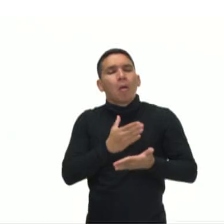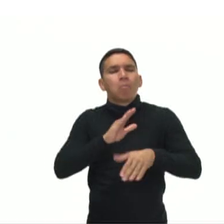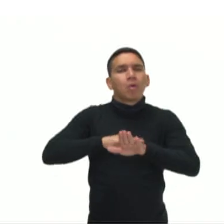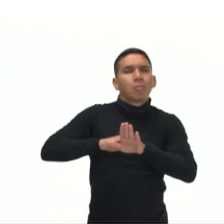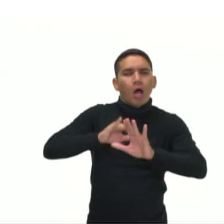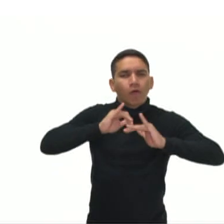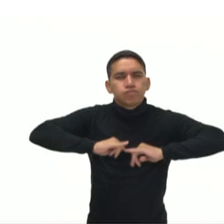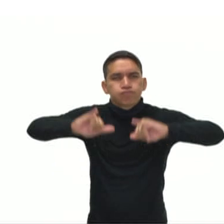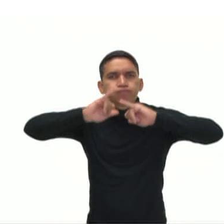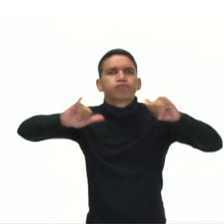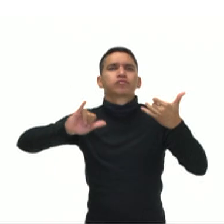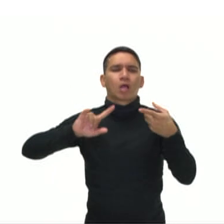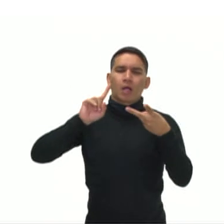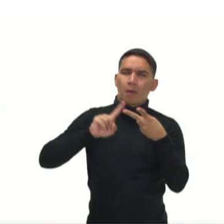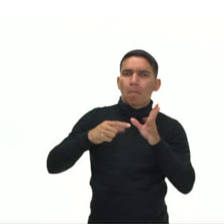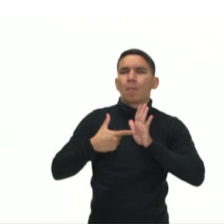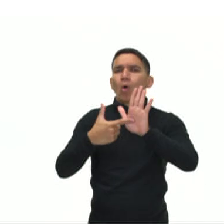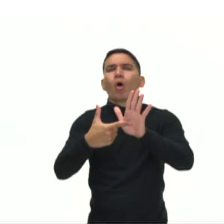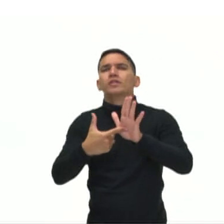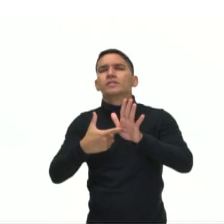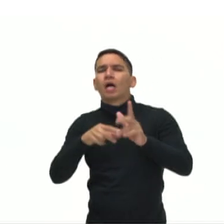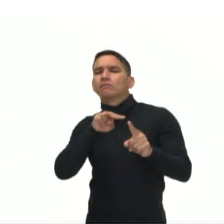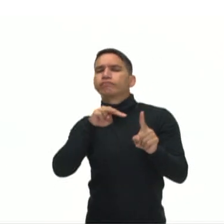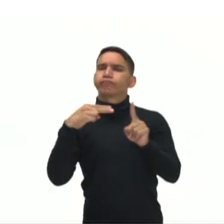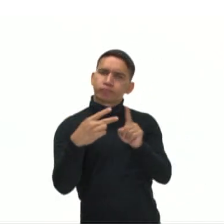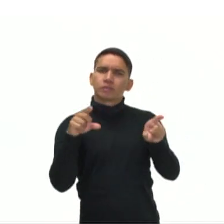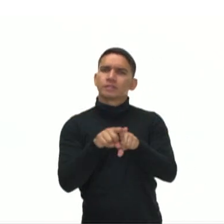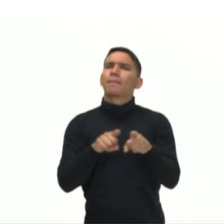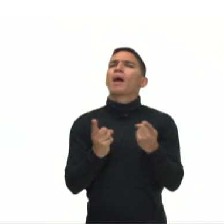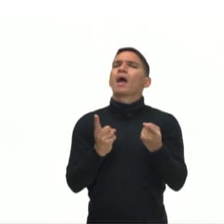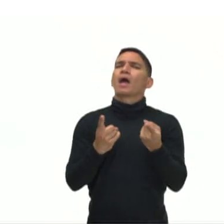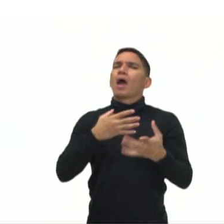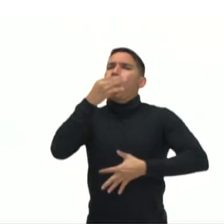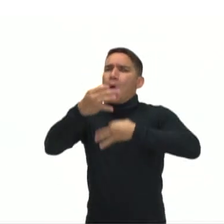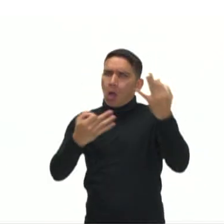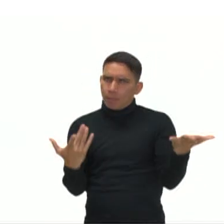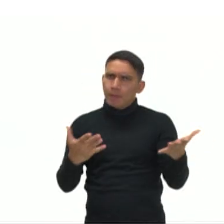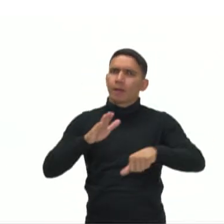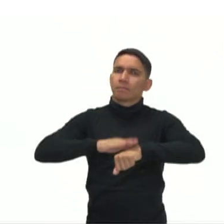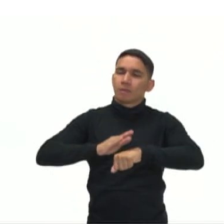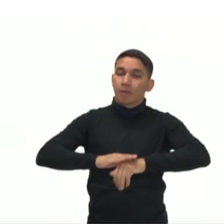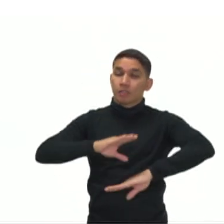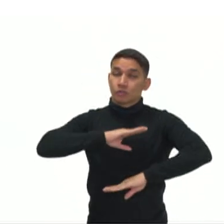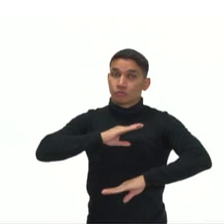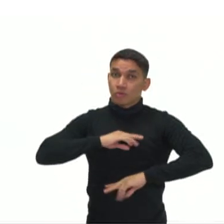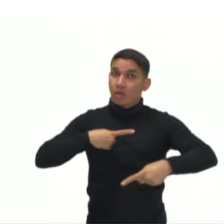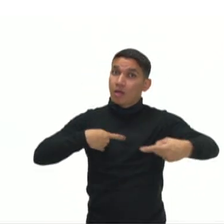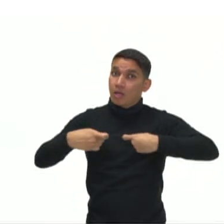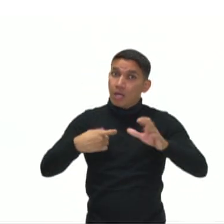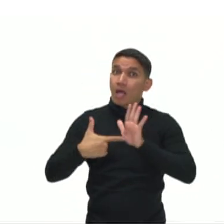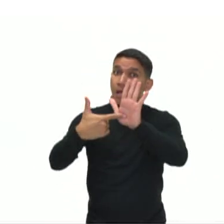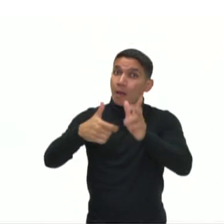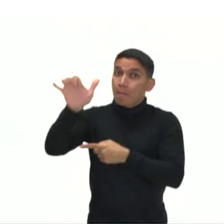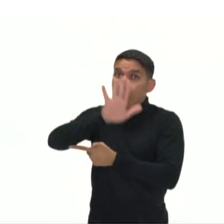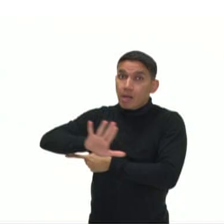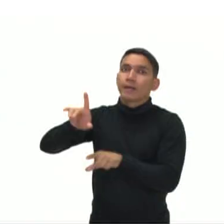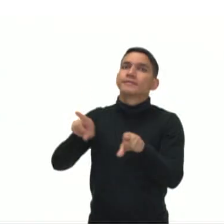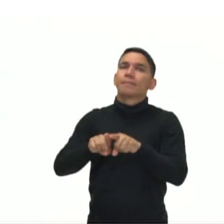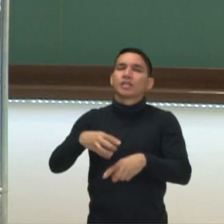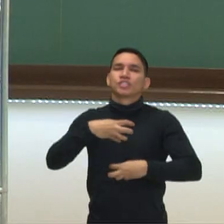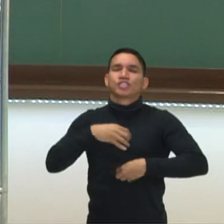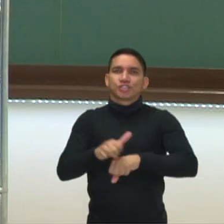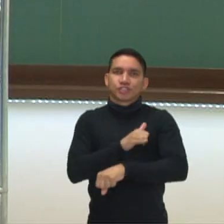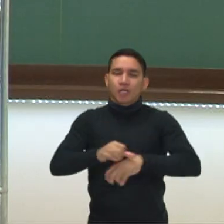informações, opiniões e visões sobre um acontecimento. Numa guerra, as imagens também servem como forma de